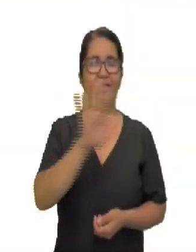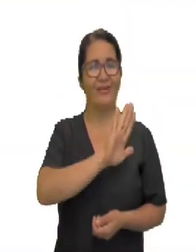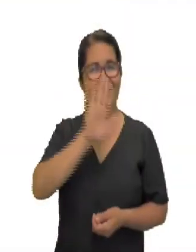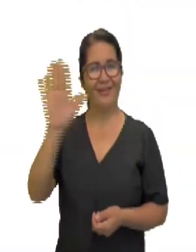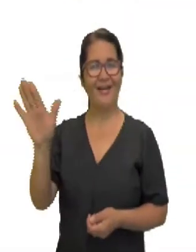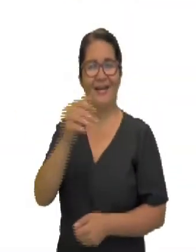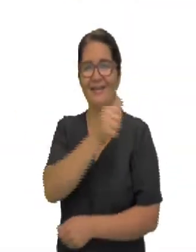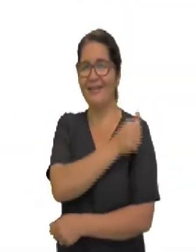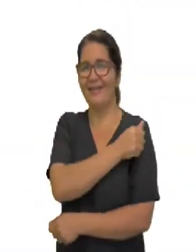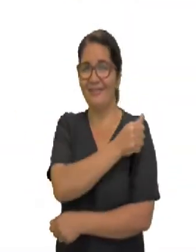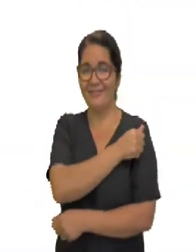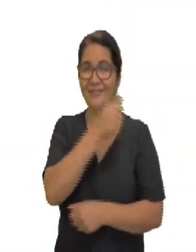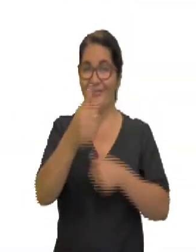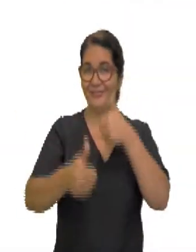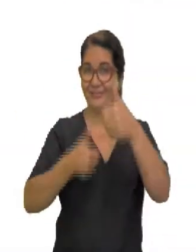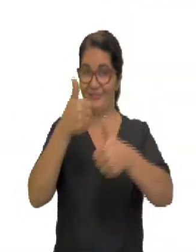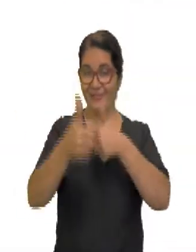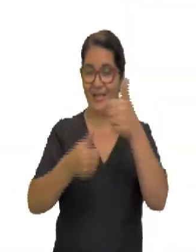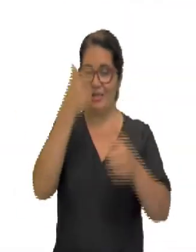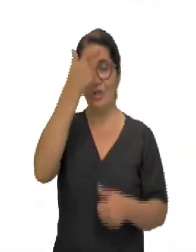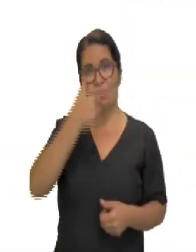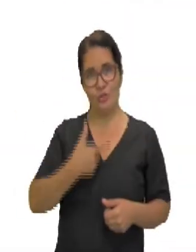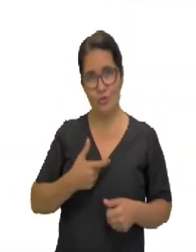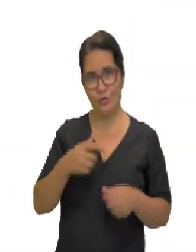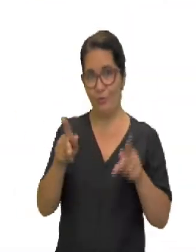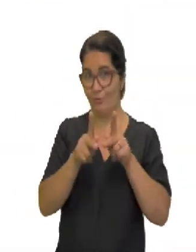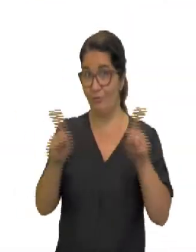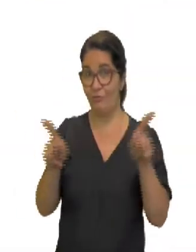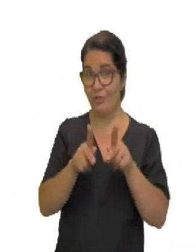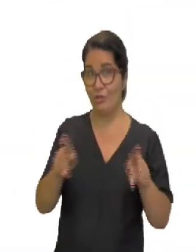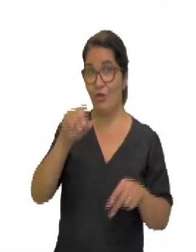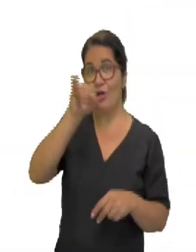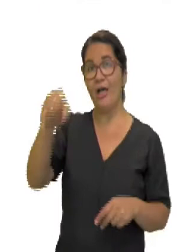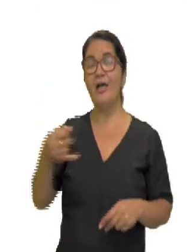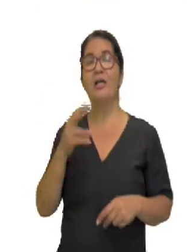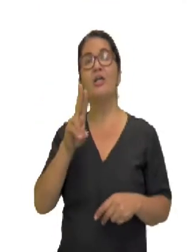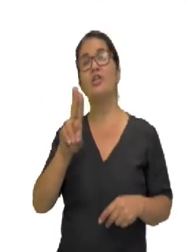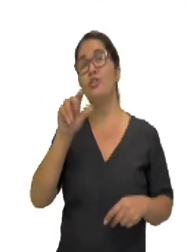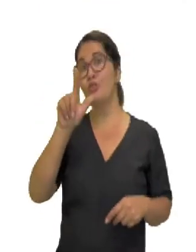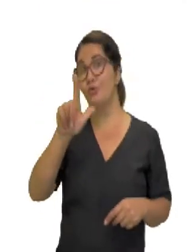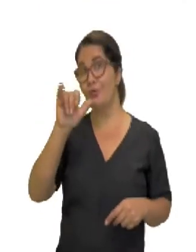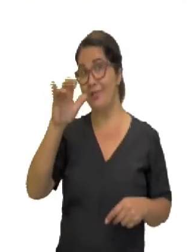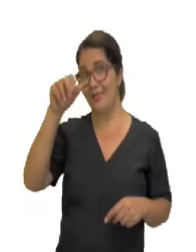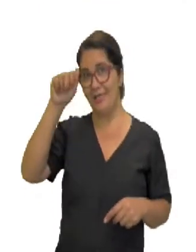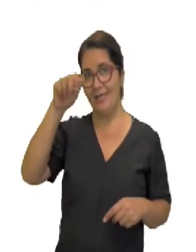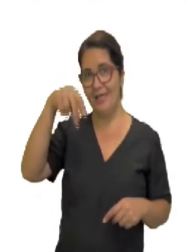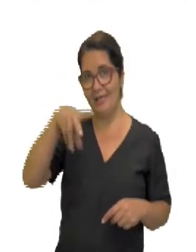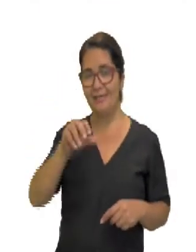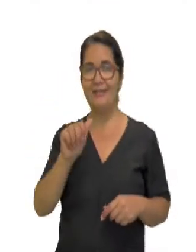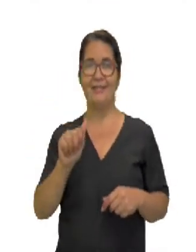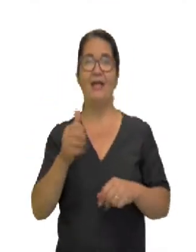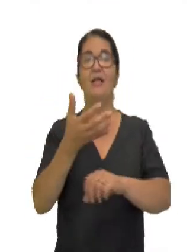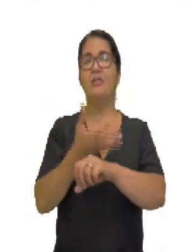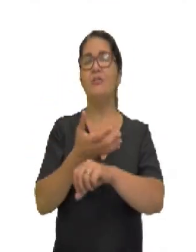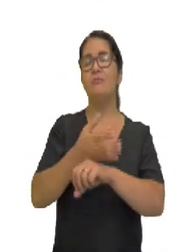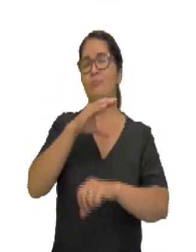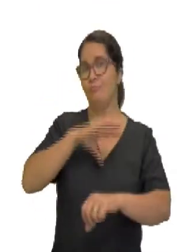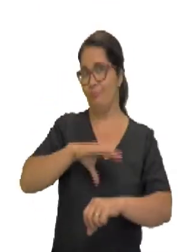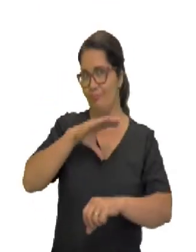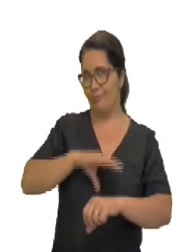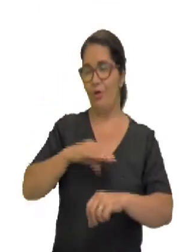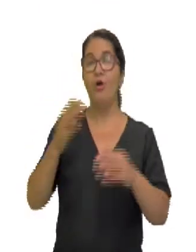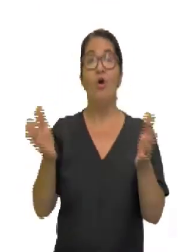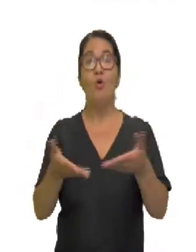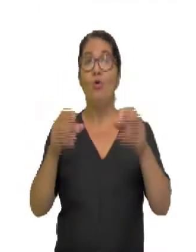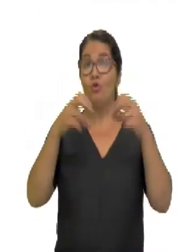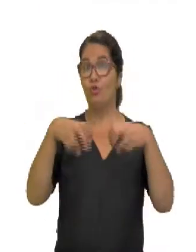Olá, estudantes! Eu sou a professora Juliana. Iniciaremos a aula de língua portuguesa. E o conteúdo